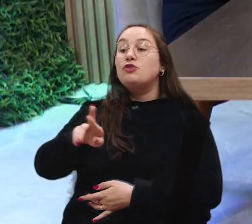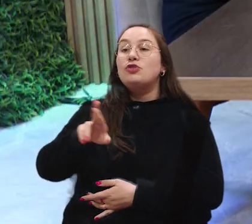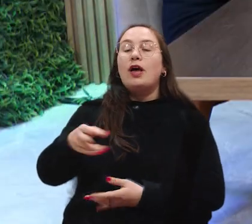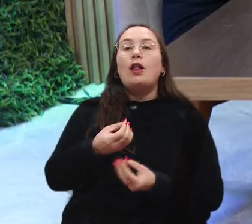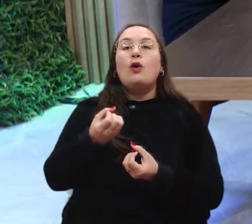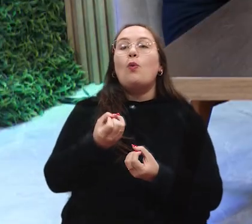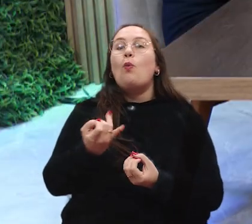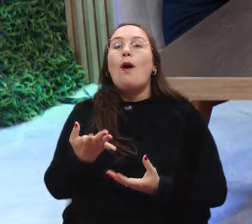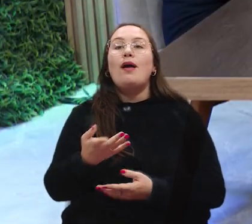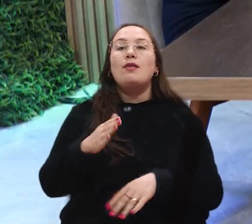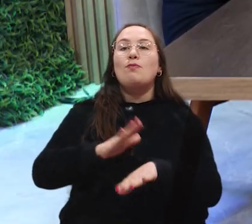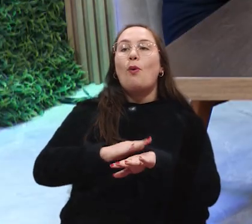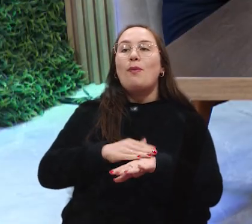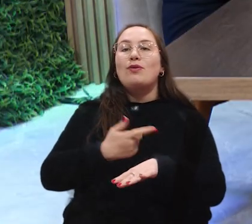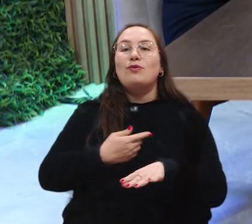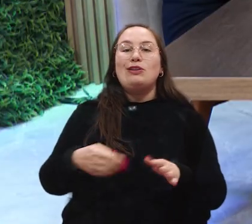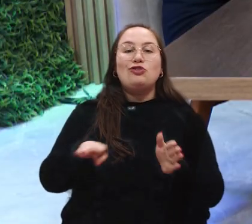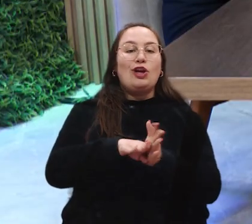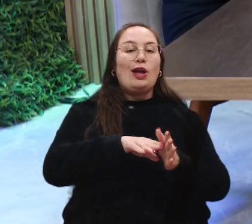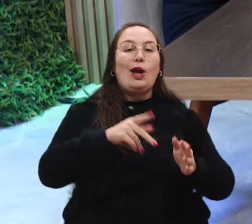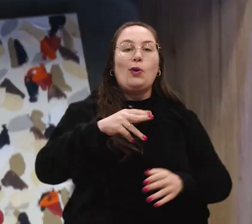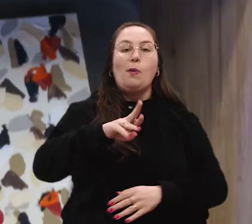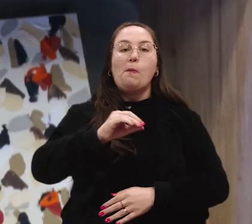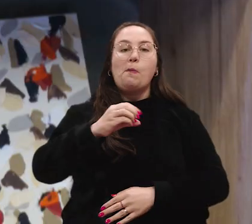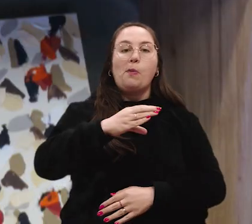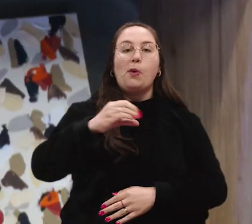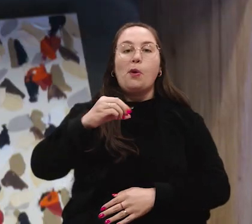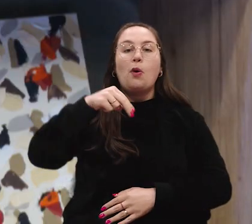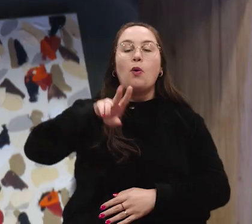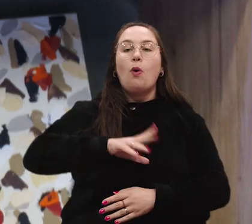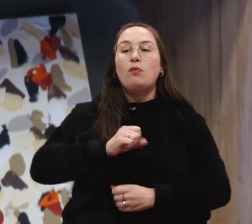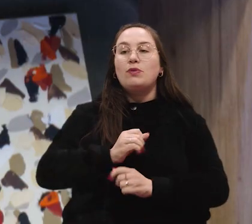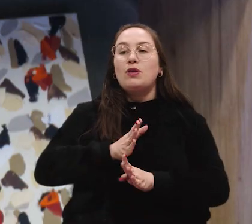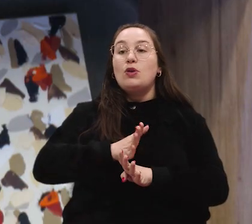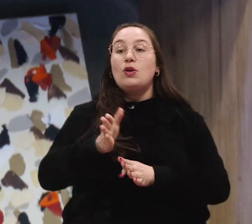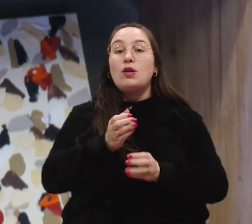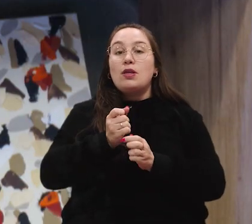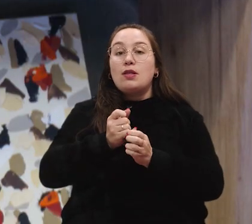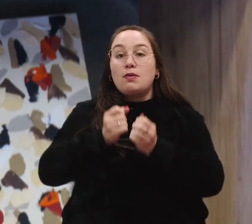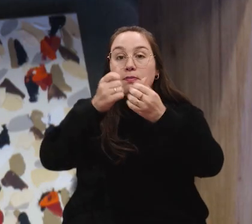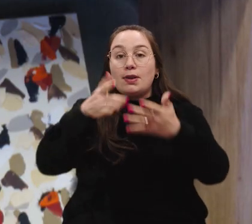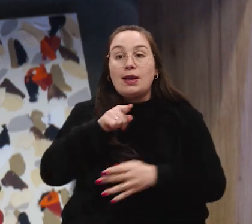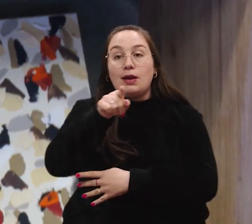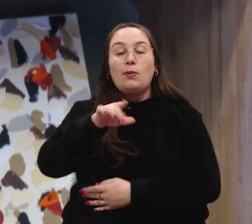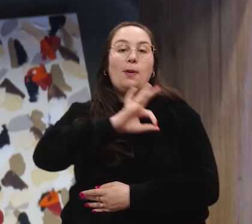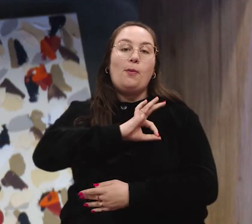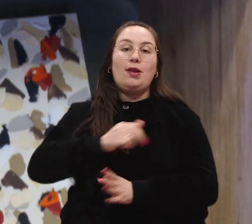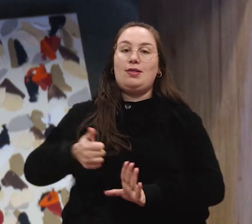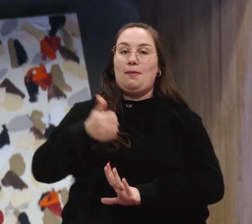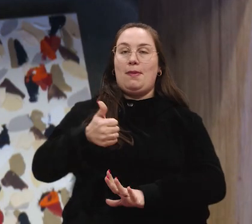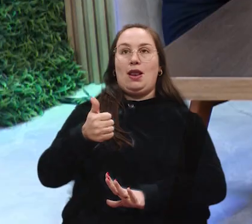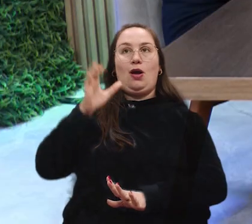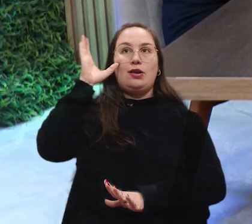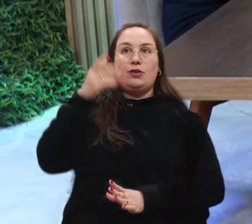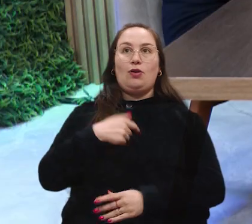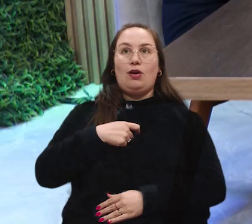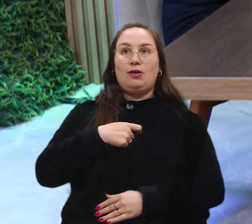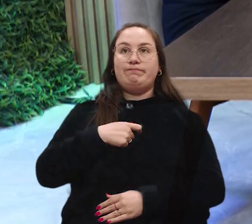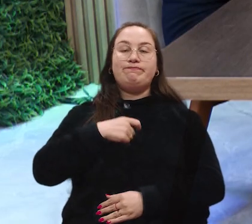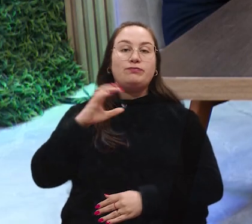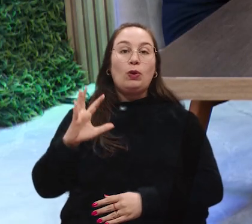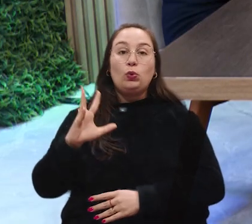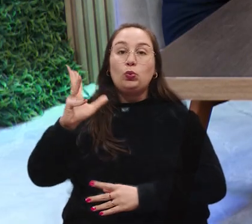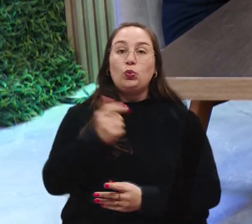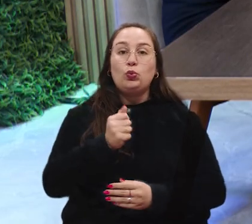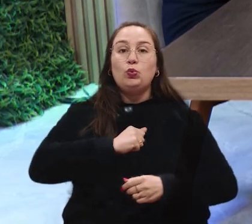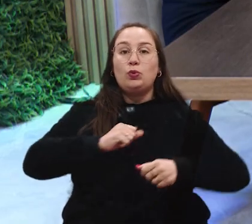são os casos que chegam no Procon e que vocês orientam para ir para a polícia? Na verdade,